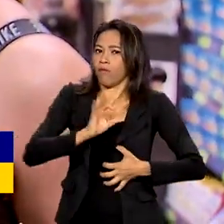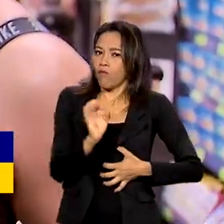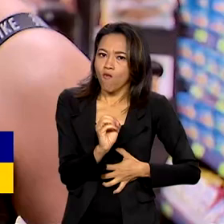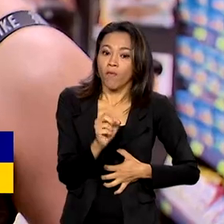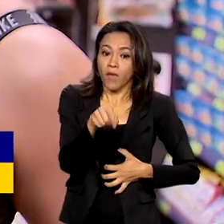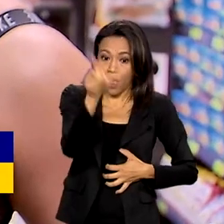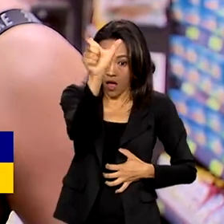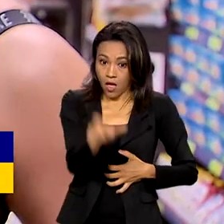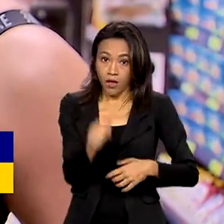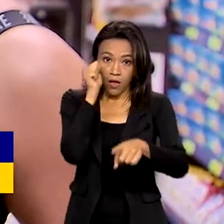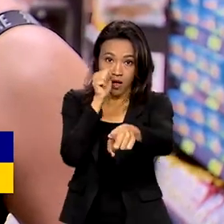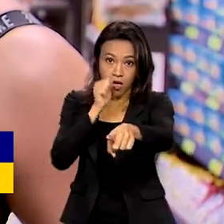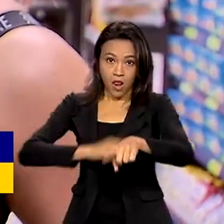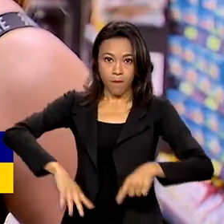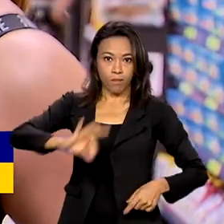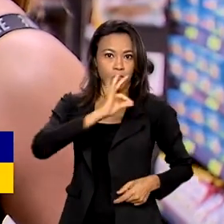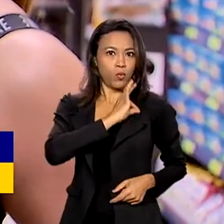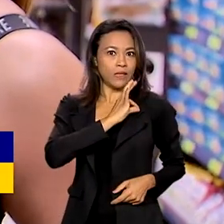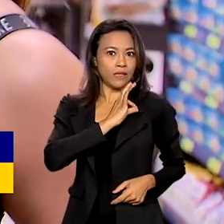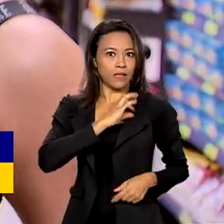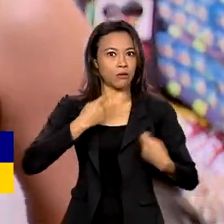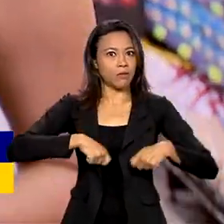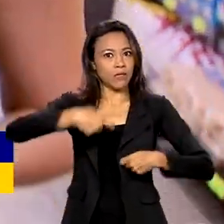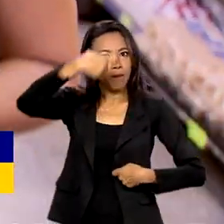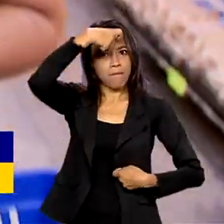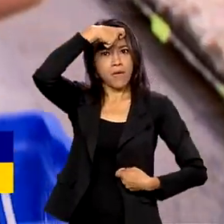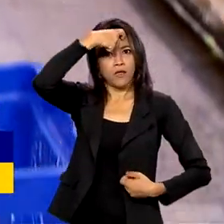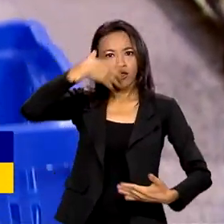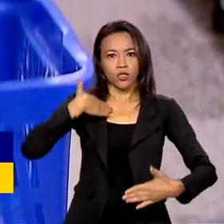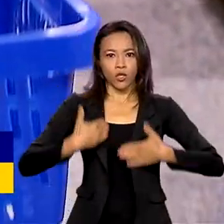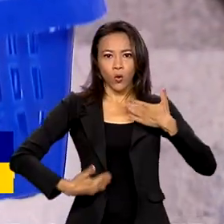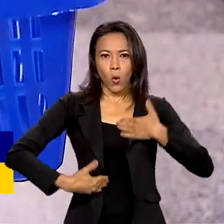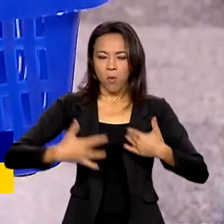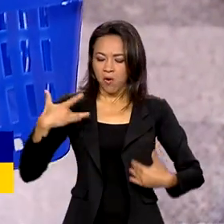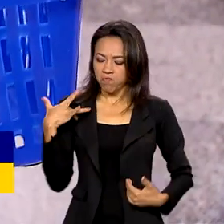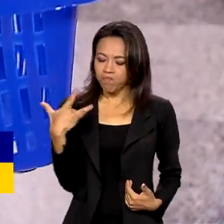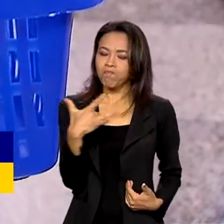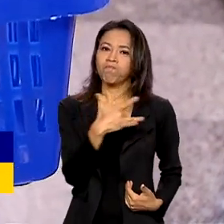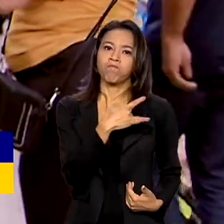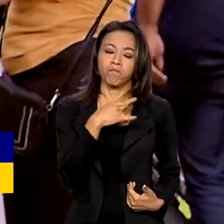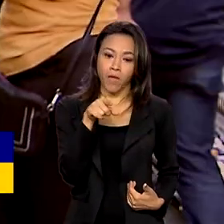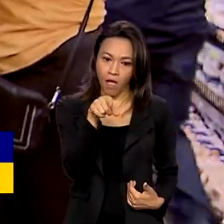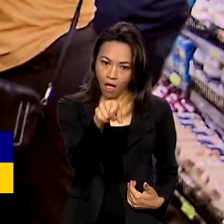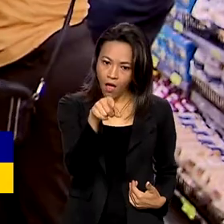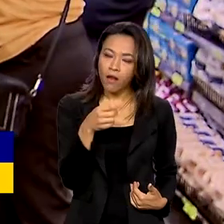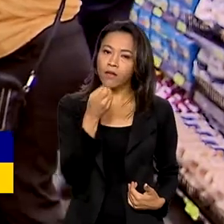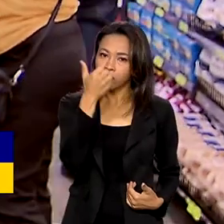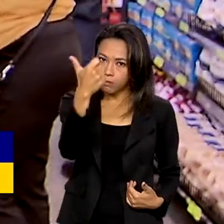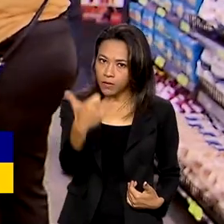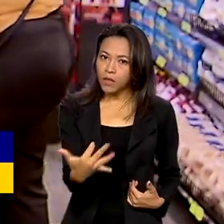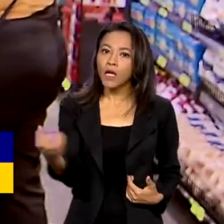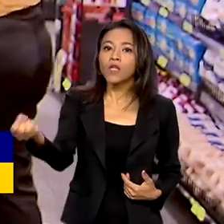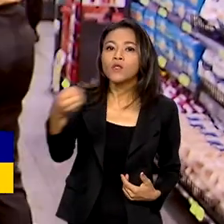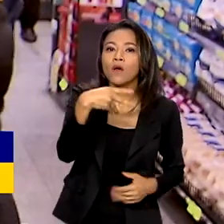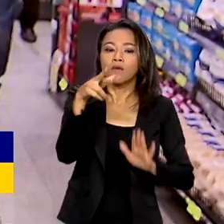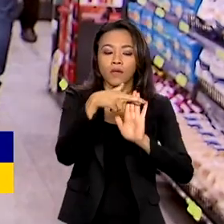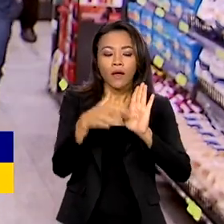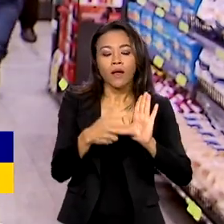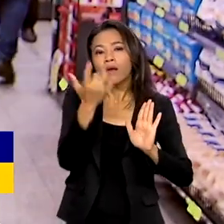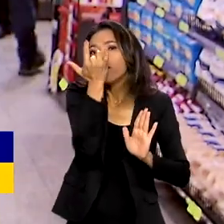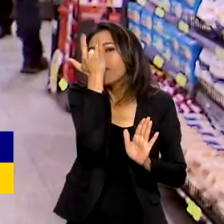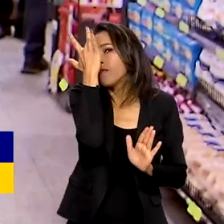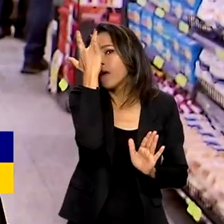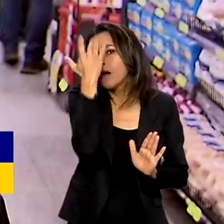policial, profissão que exige mente e corpo saudáveis. Para ela, as novas regras vêm facilitar